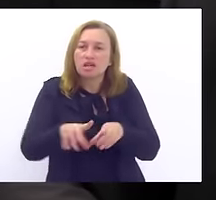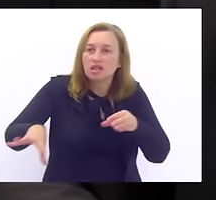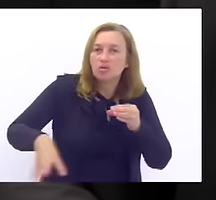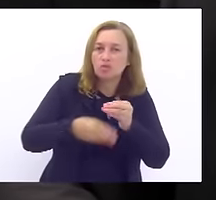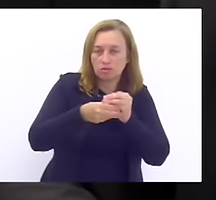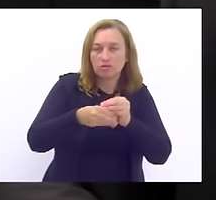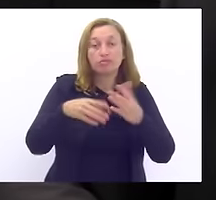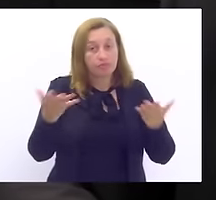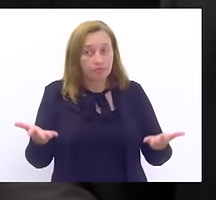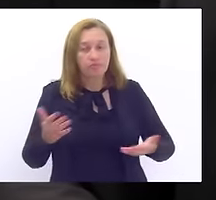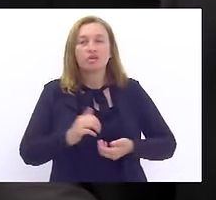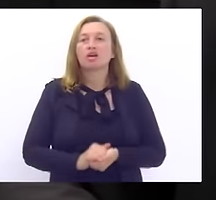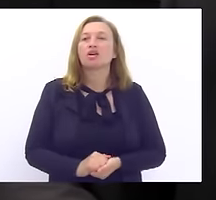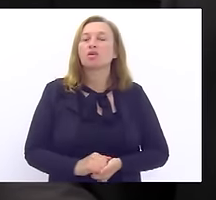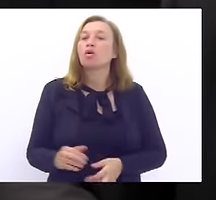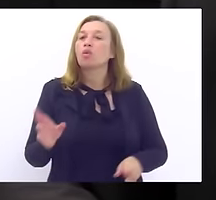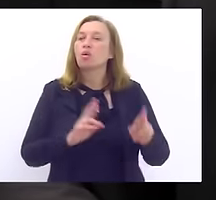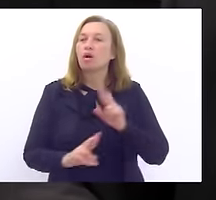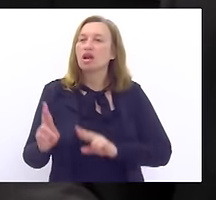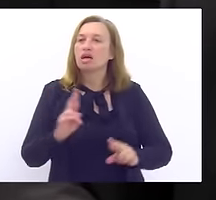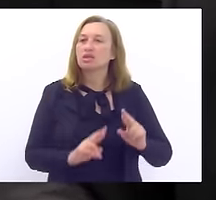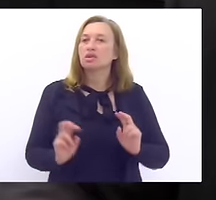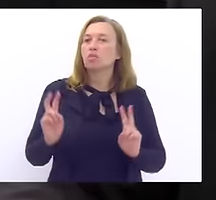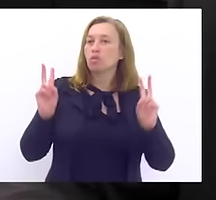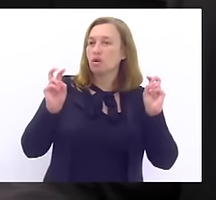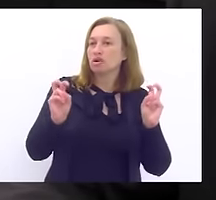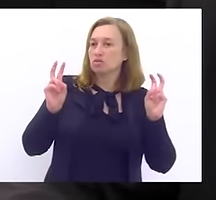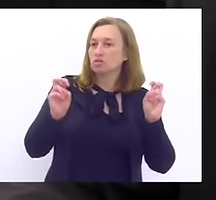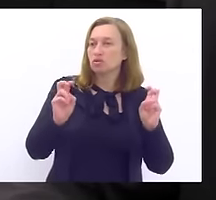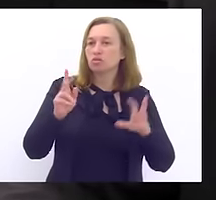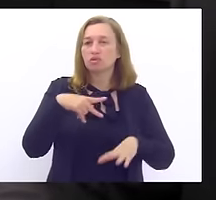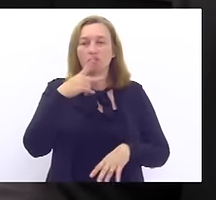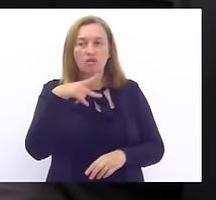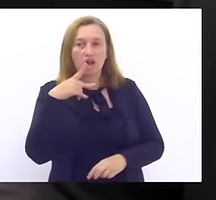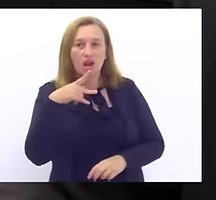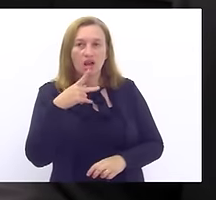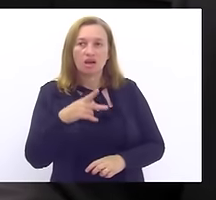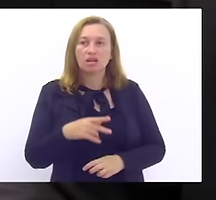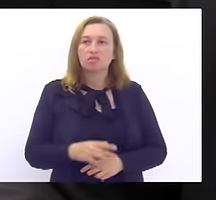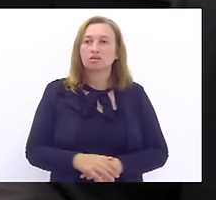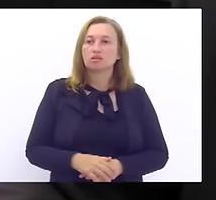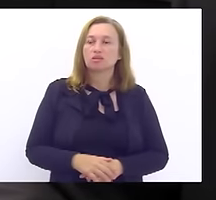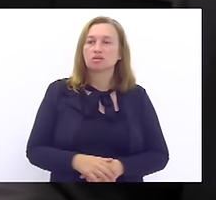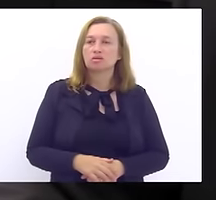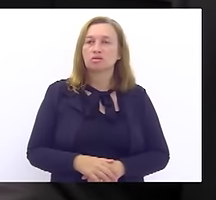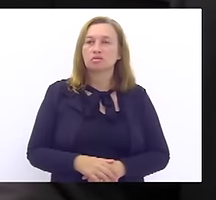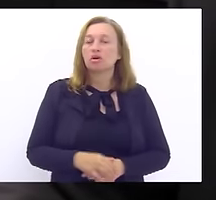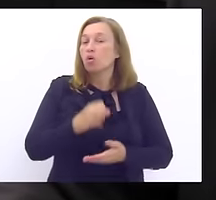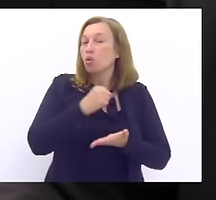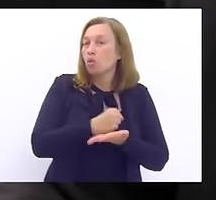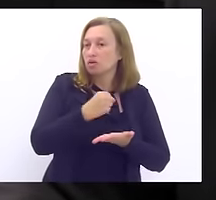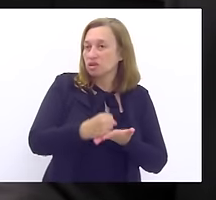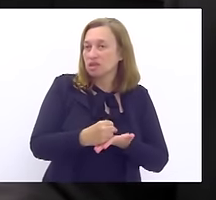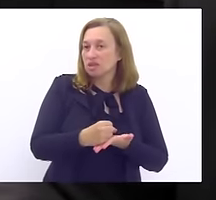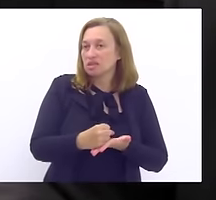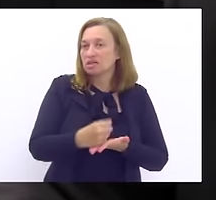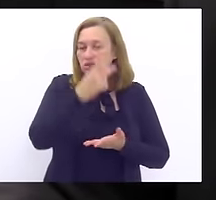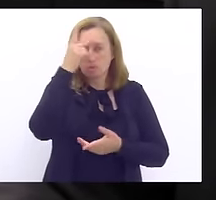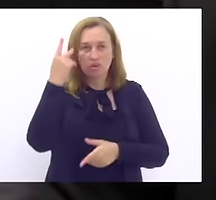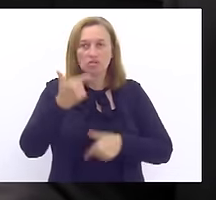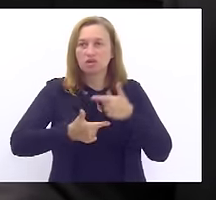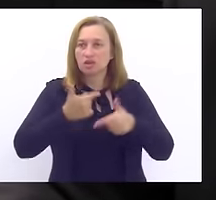tá é com relação à questão que foi levantada a respeito de contratação trabalhista